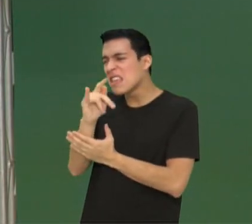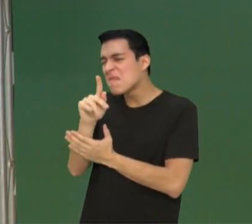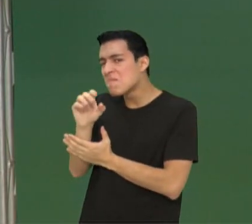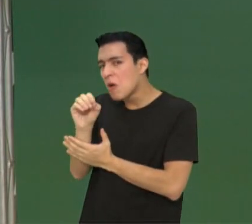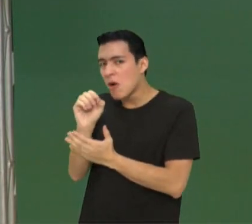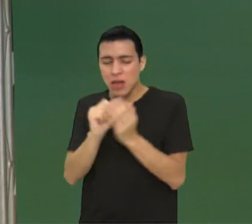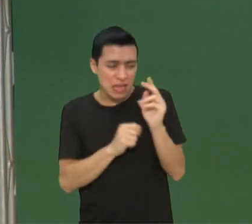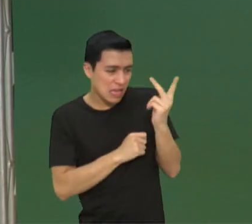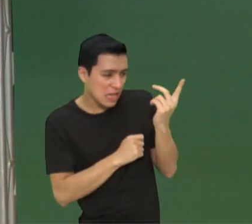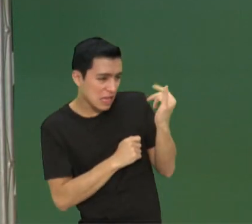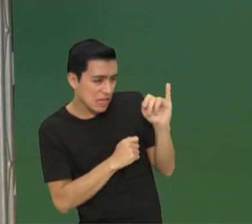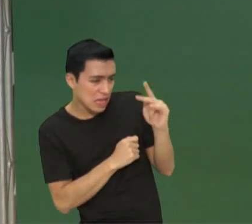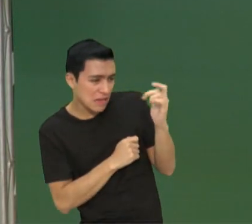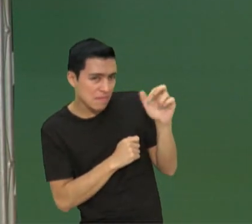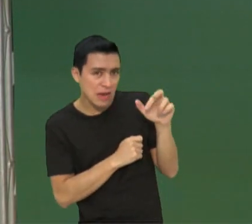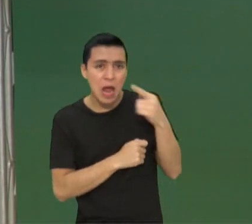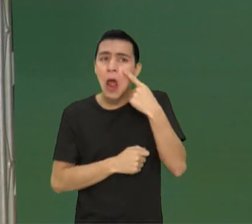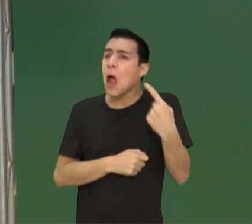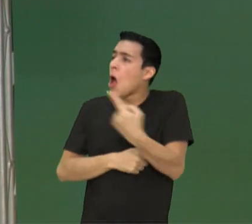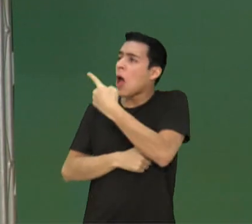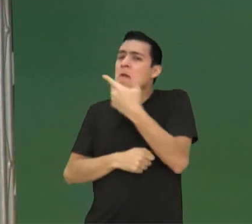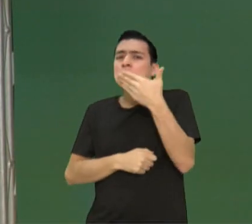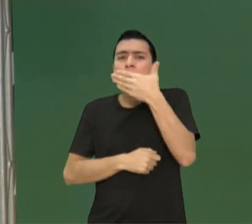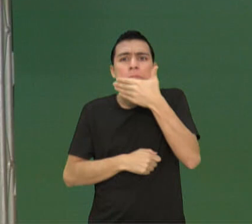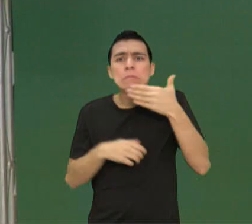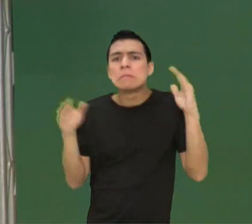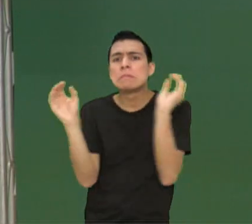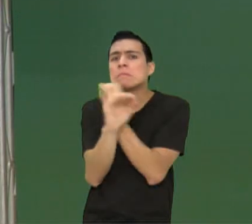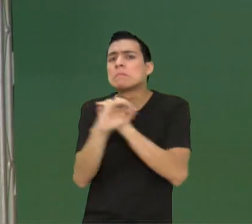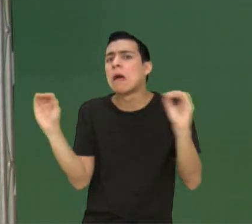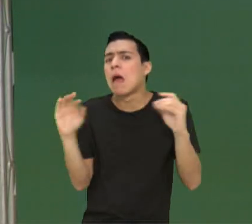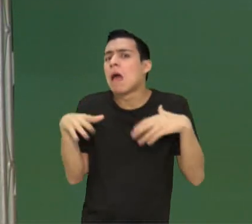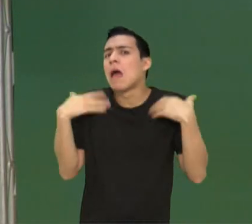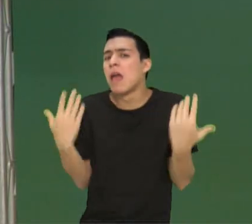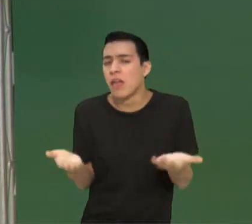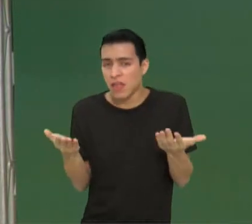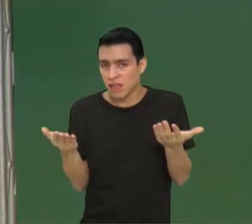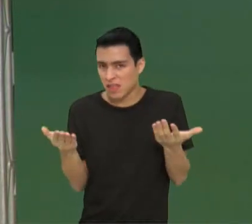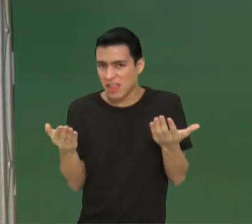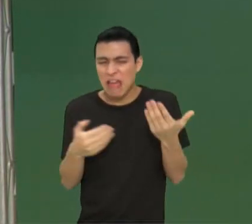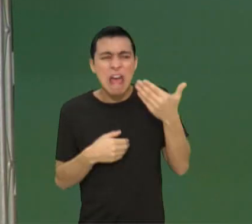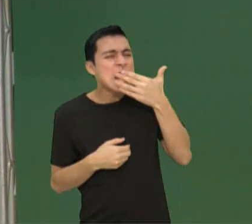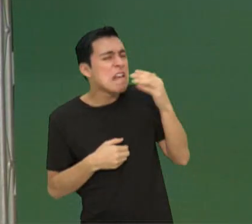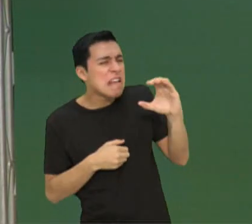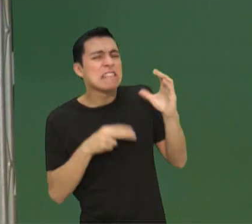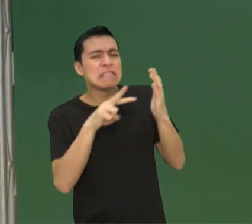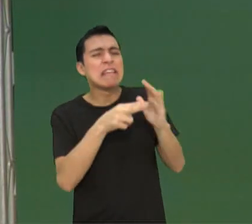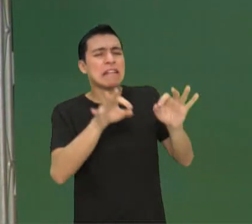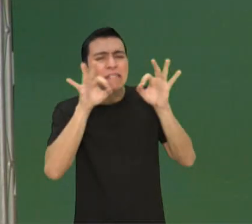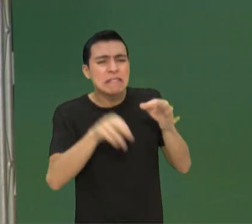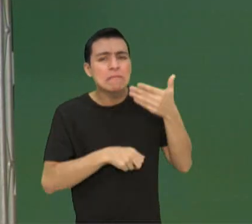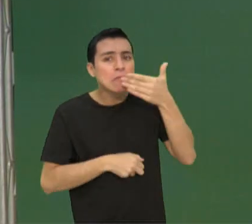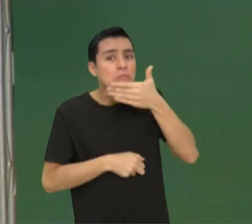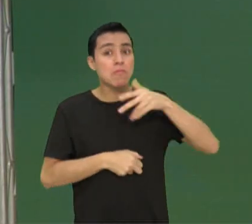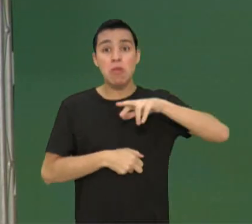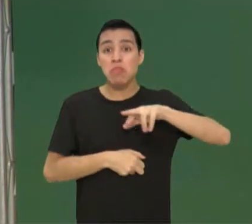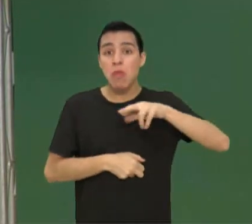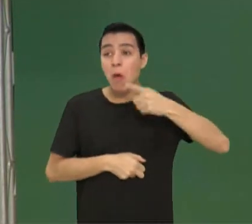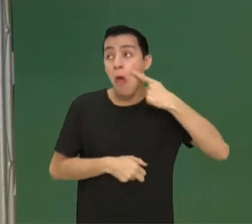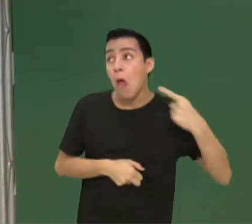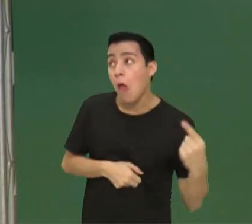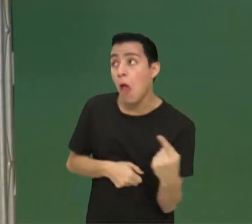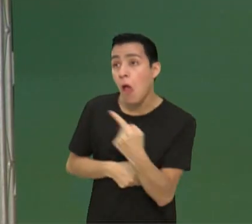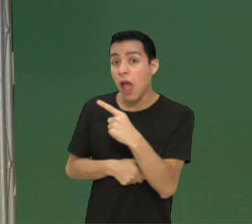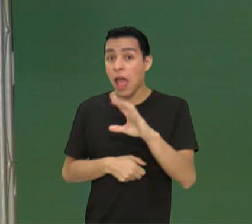imagem? Nada doce. Carboidrato é sinônimo de açúcar? Não.